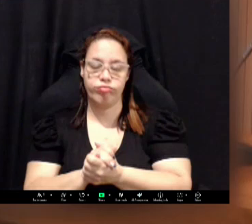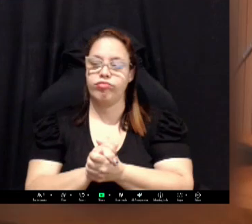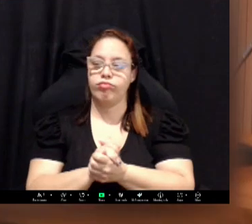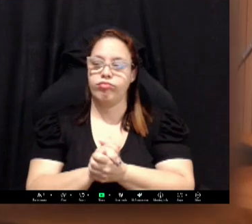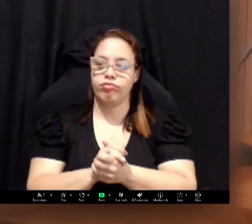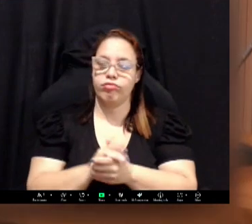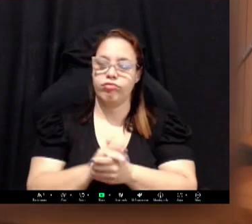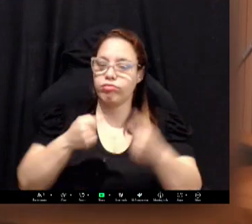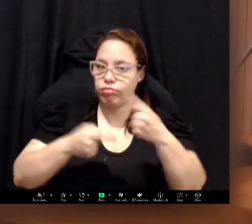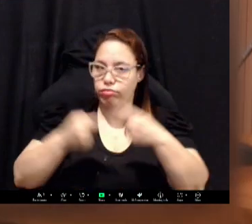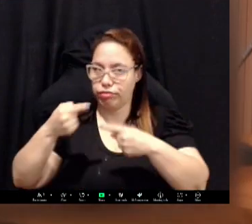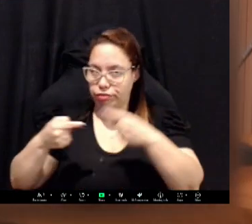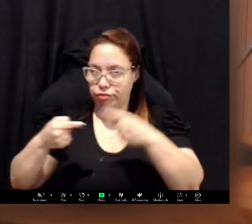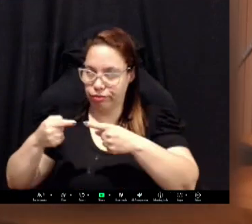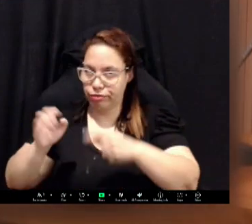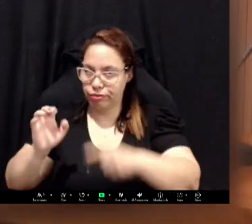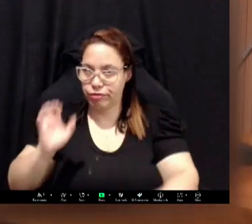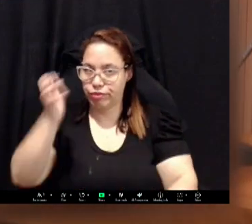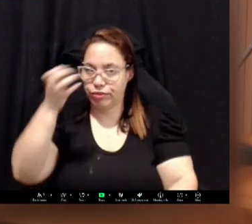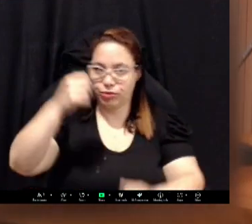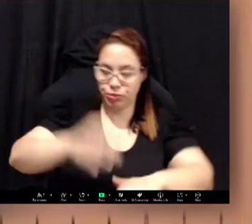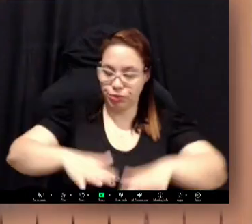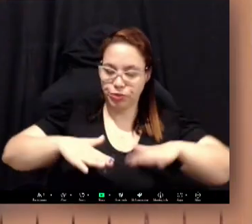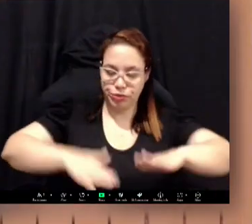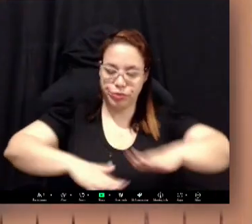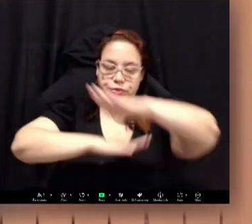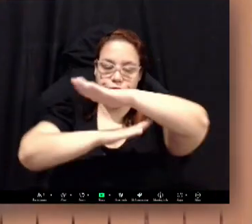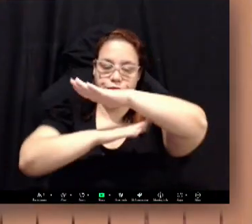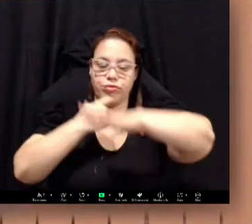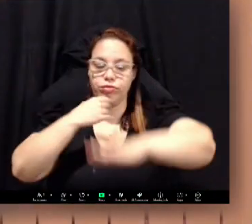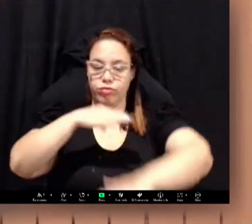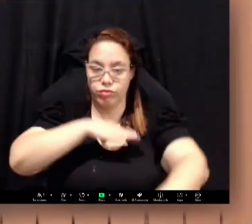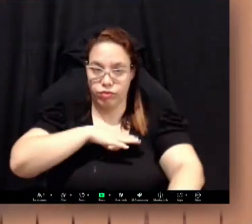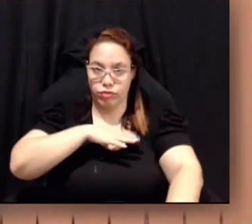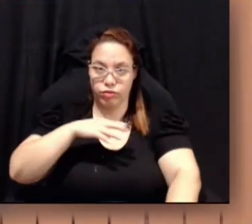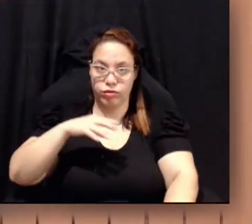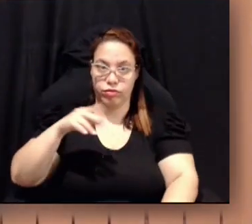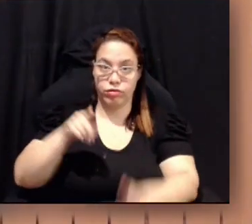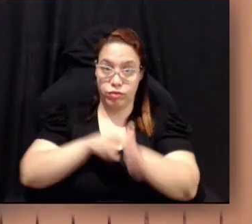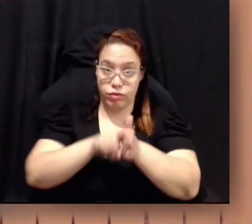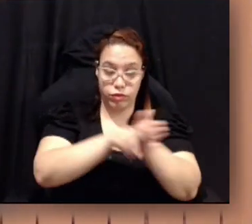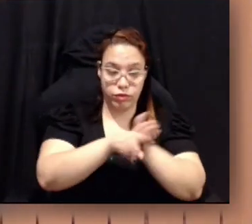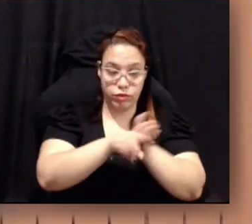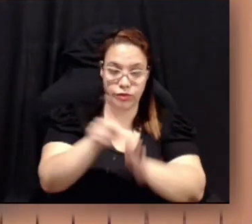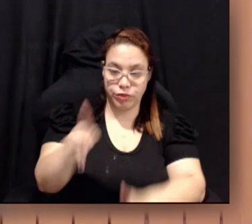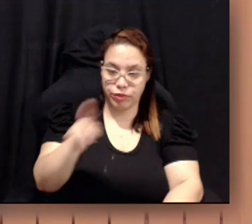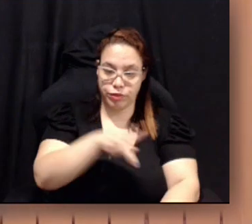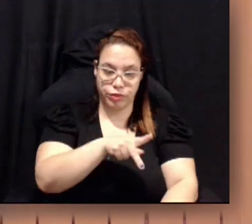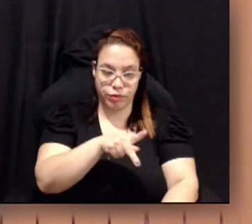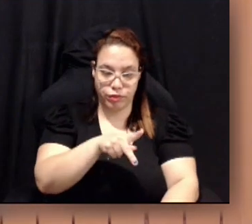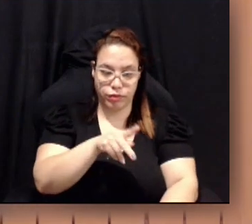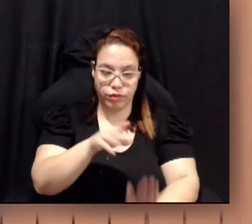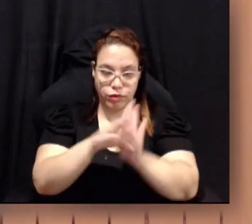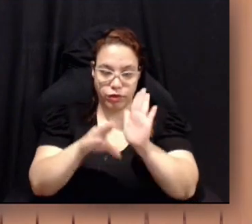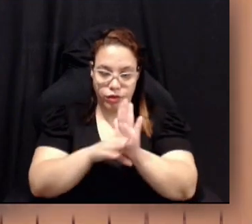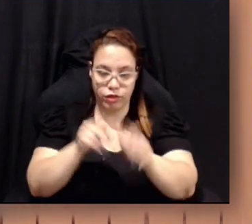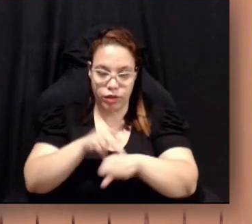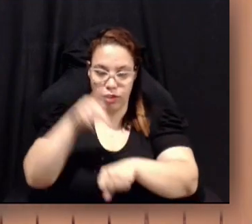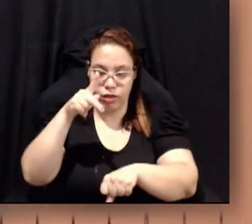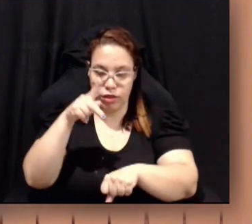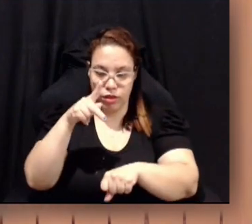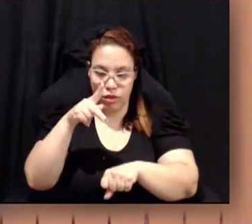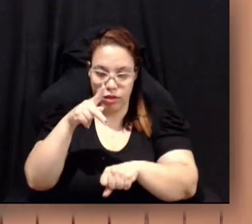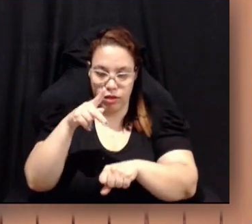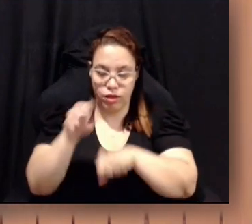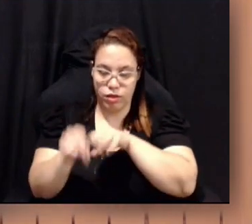debate realizado no plenário da Câmara Municipal o pesquisador e professor do Programa de Pós-Graduação em Educação